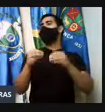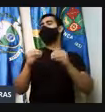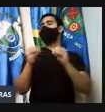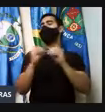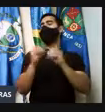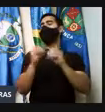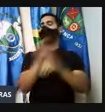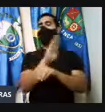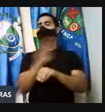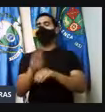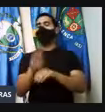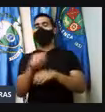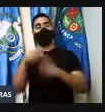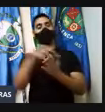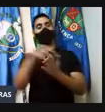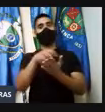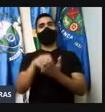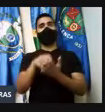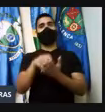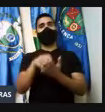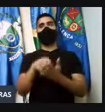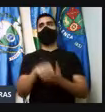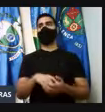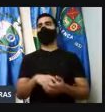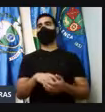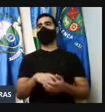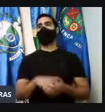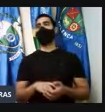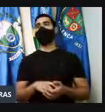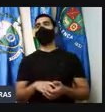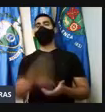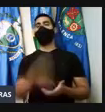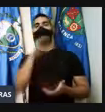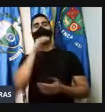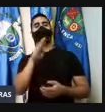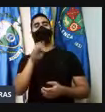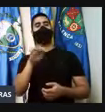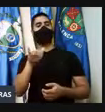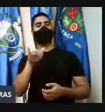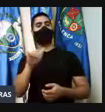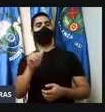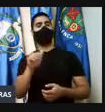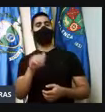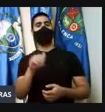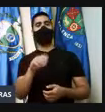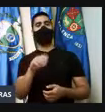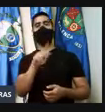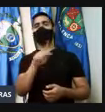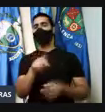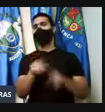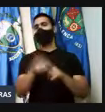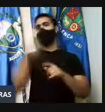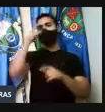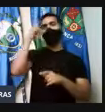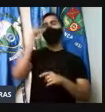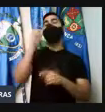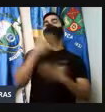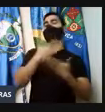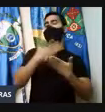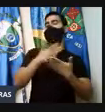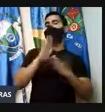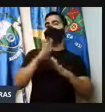centro. Benfica, Parque Pentanha, aqui mesmo no centro. A ideia inicial era essa, mas